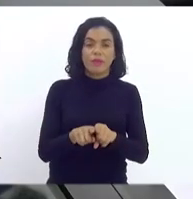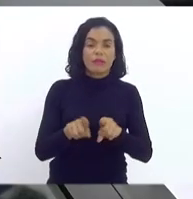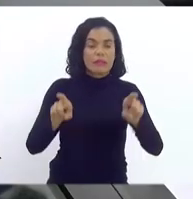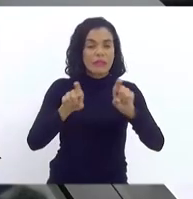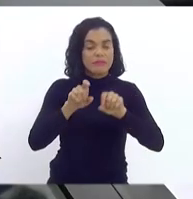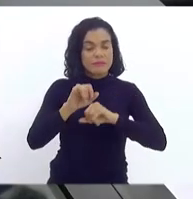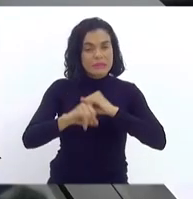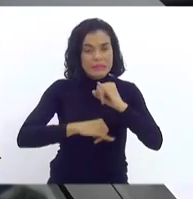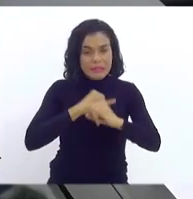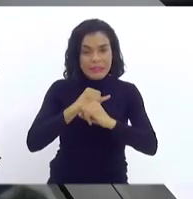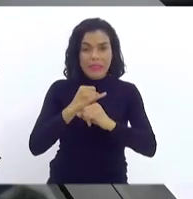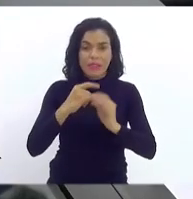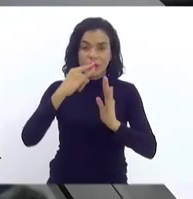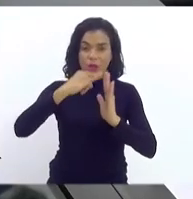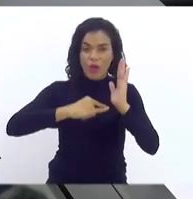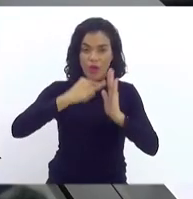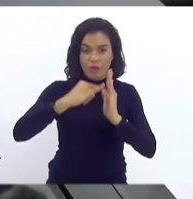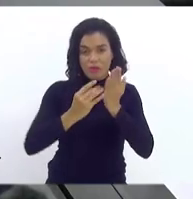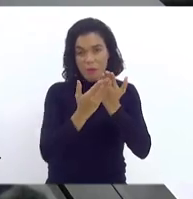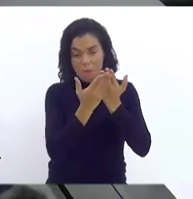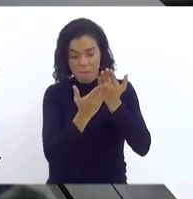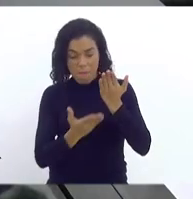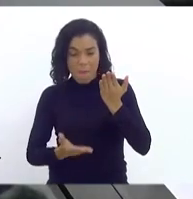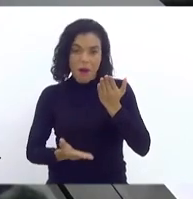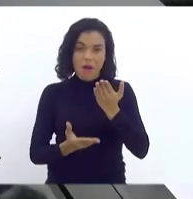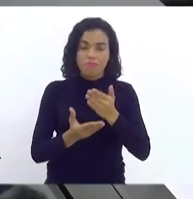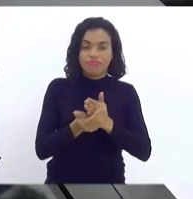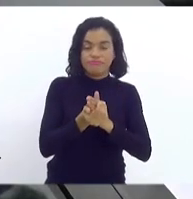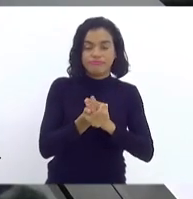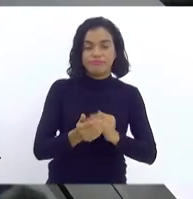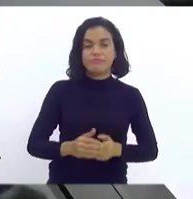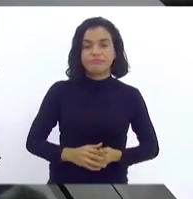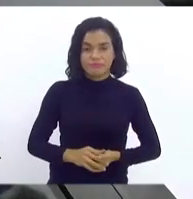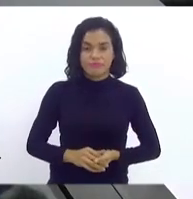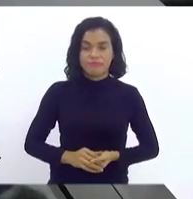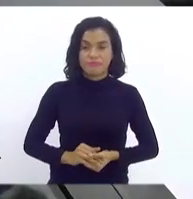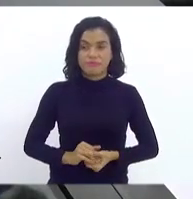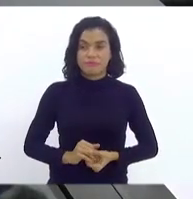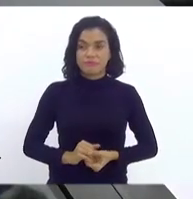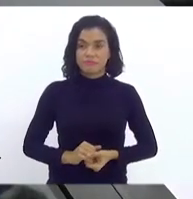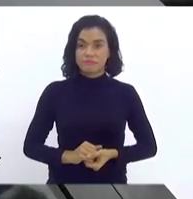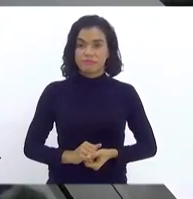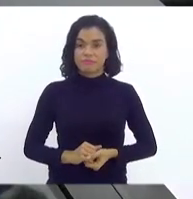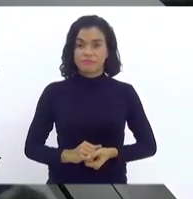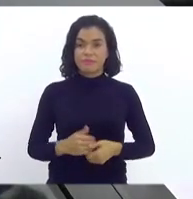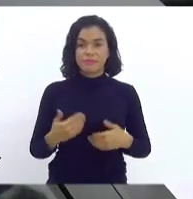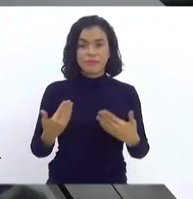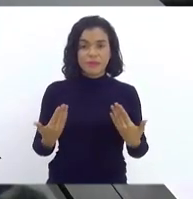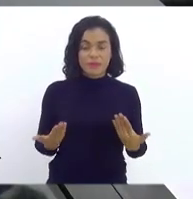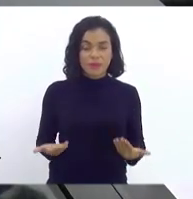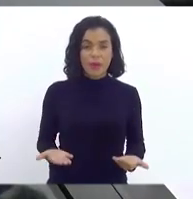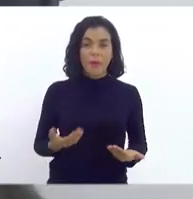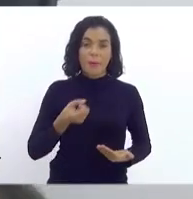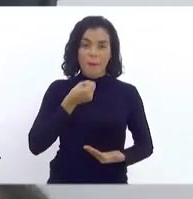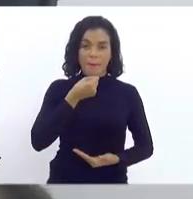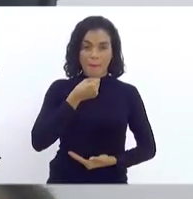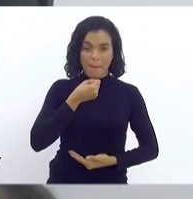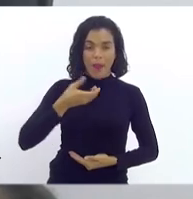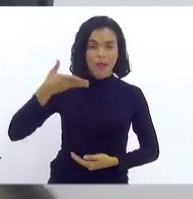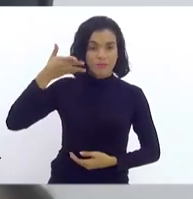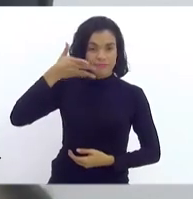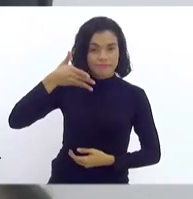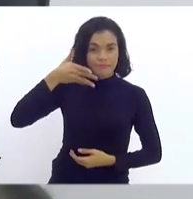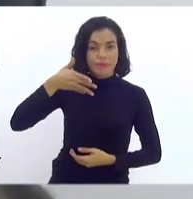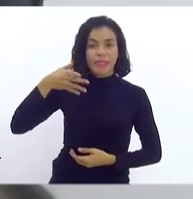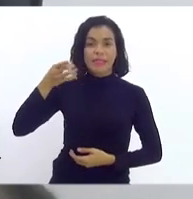eletrônicos, a documentação que foi acostada na empresa durante o período de recesso. Então, vou levar aqui, passar a palavra para os deputados,